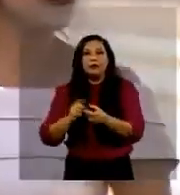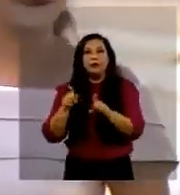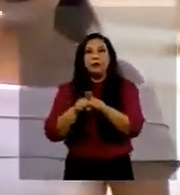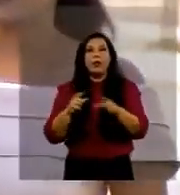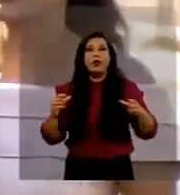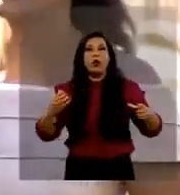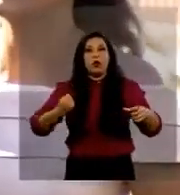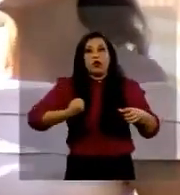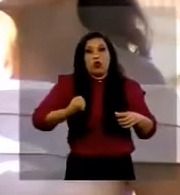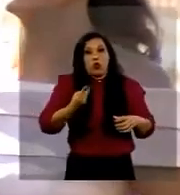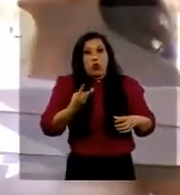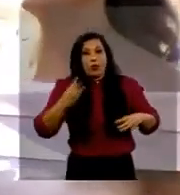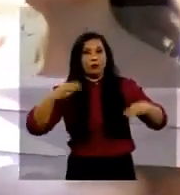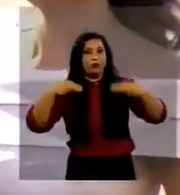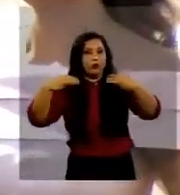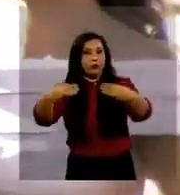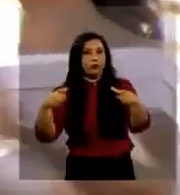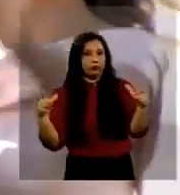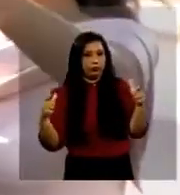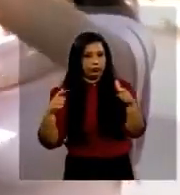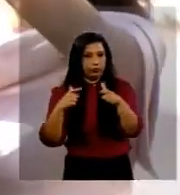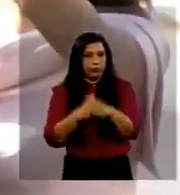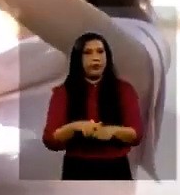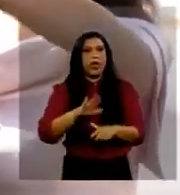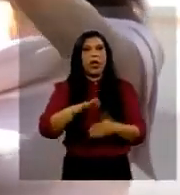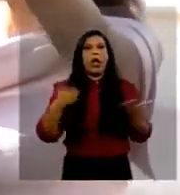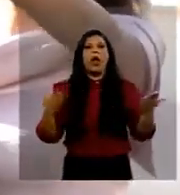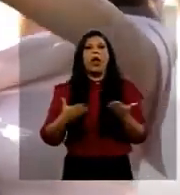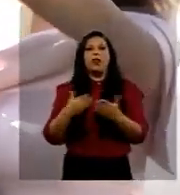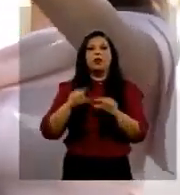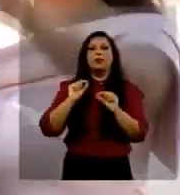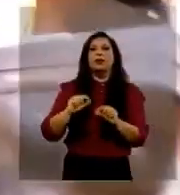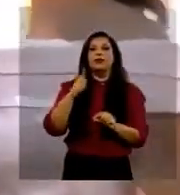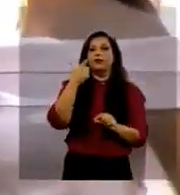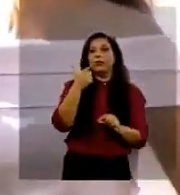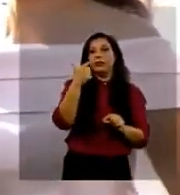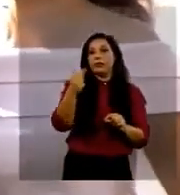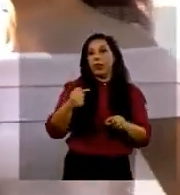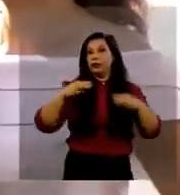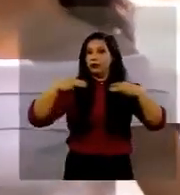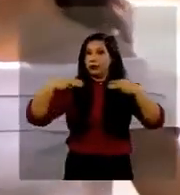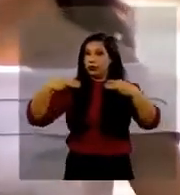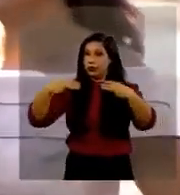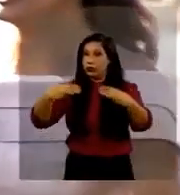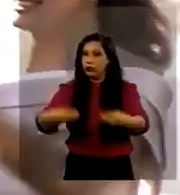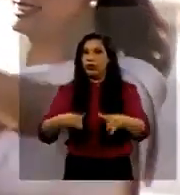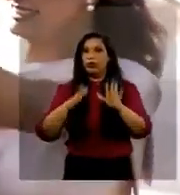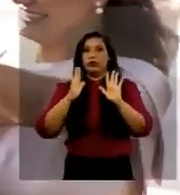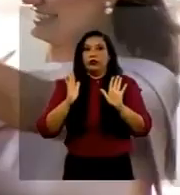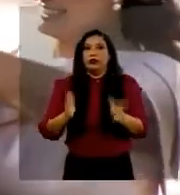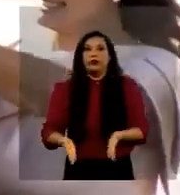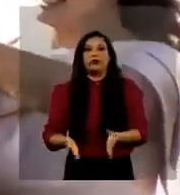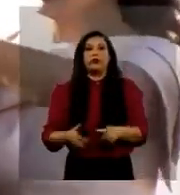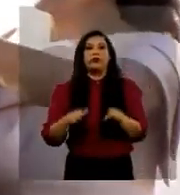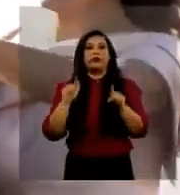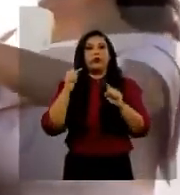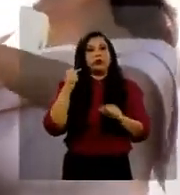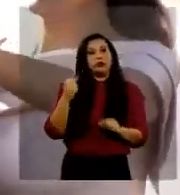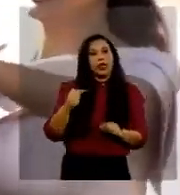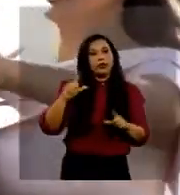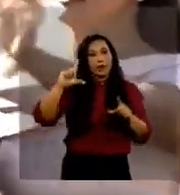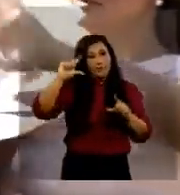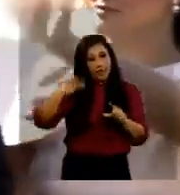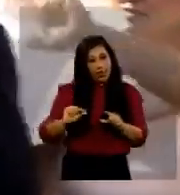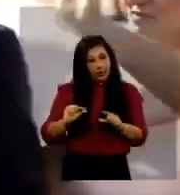foi reduzido, né? Foram selecionados 27 ministérios, 7 a menos